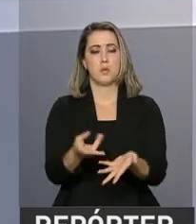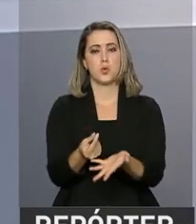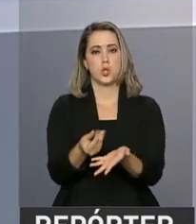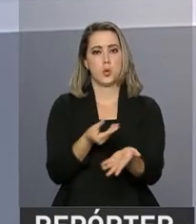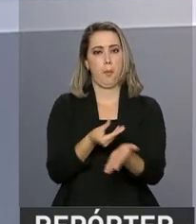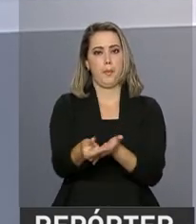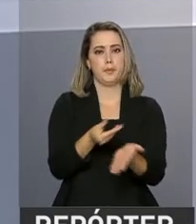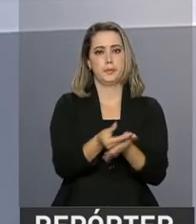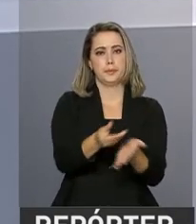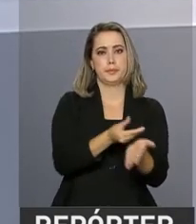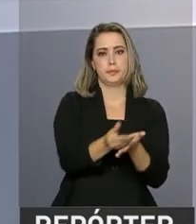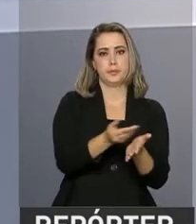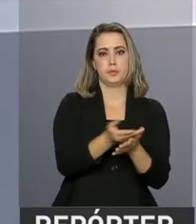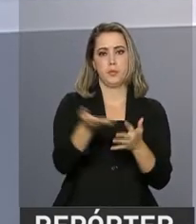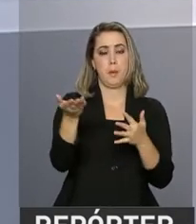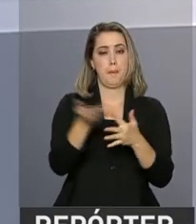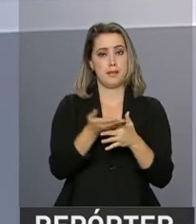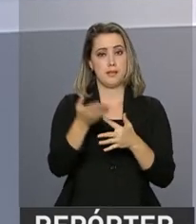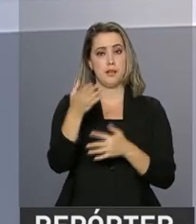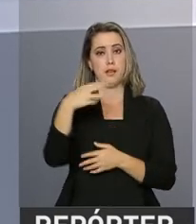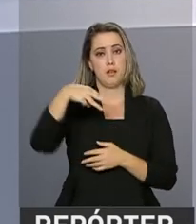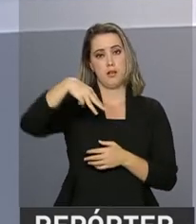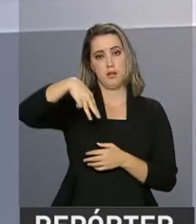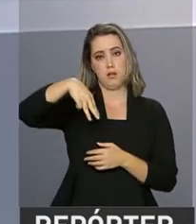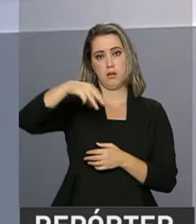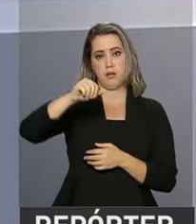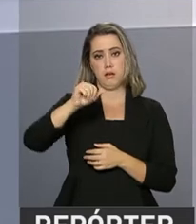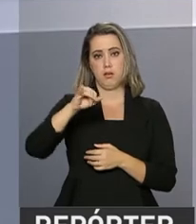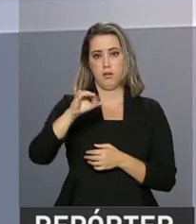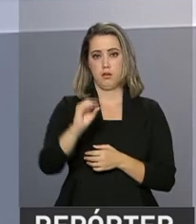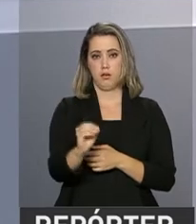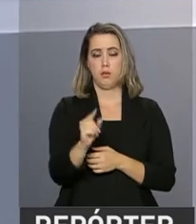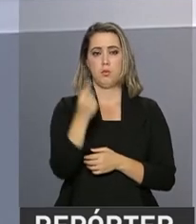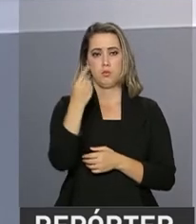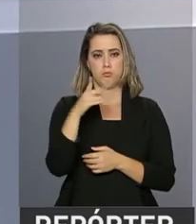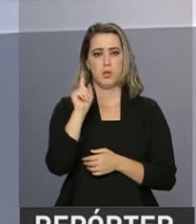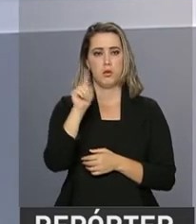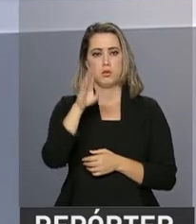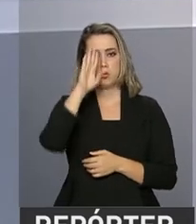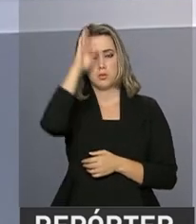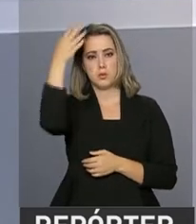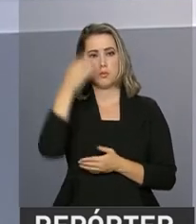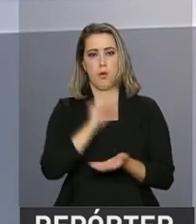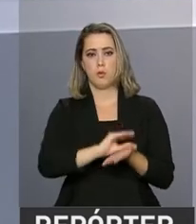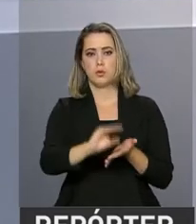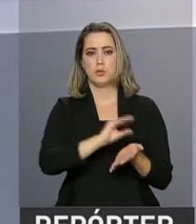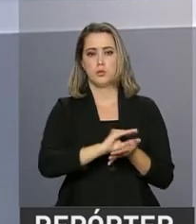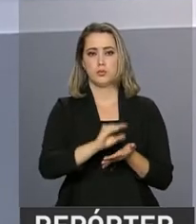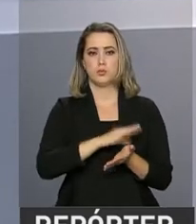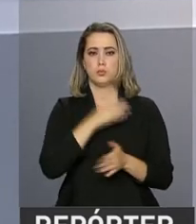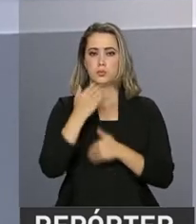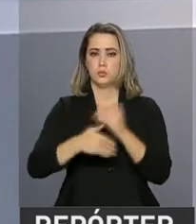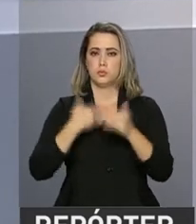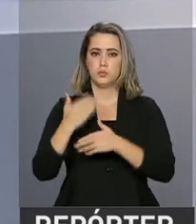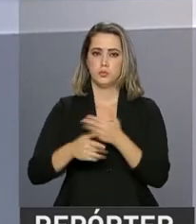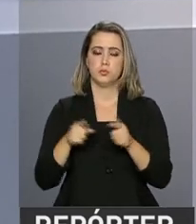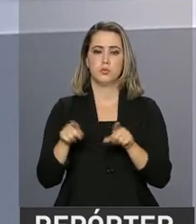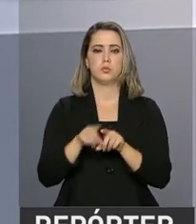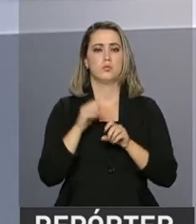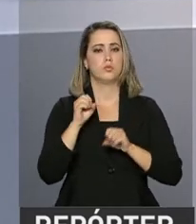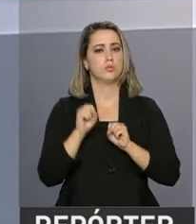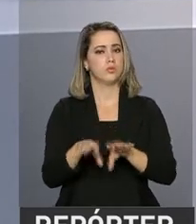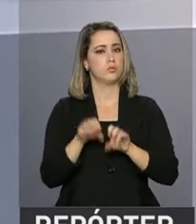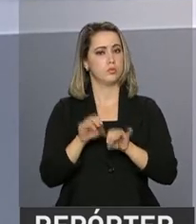receber o valor da parcela de maio do salário educação que é uma das principais fontes de recursos para a manutenção e